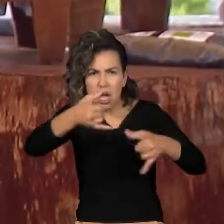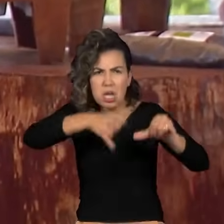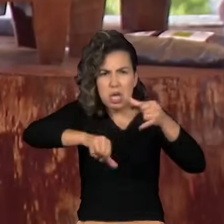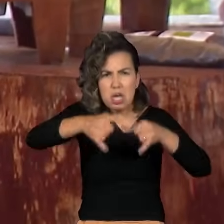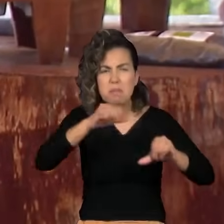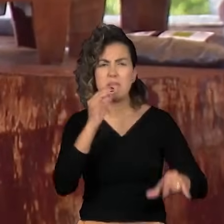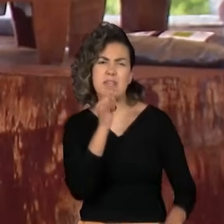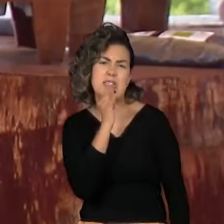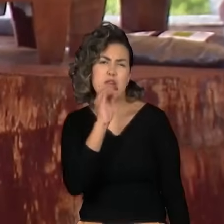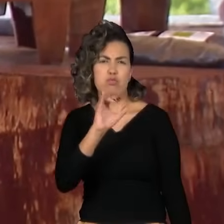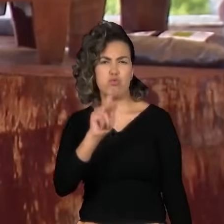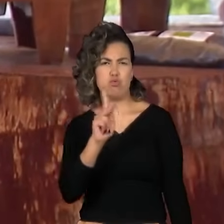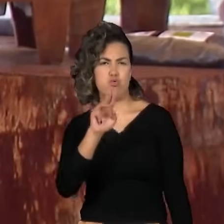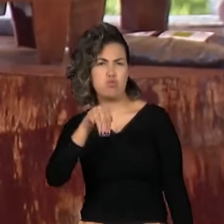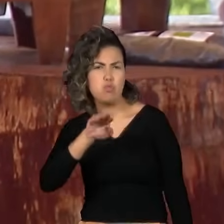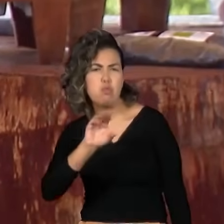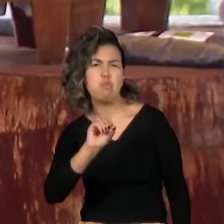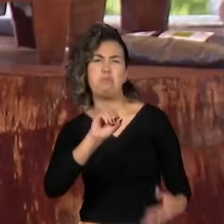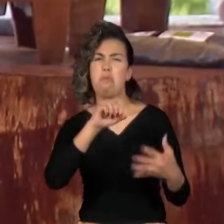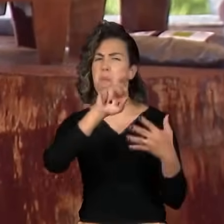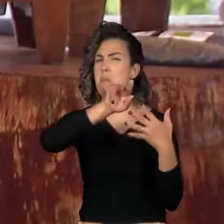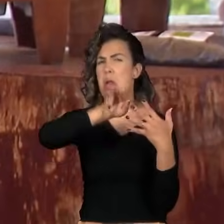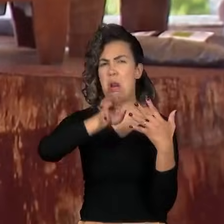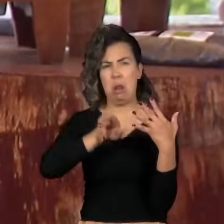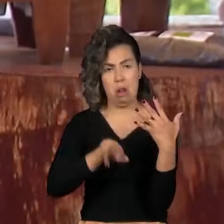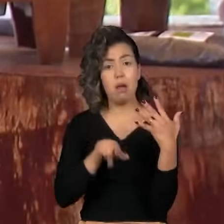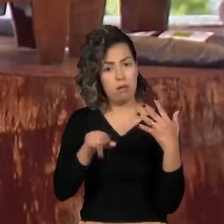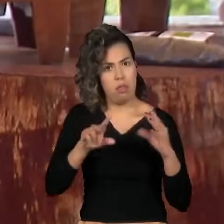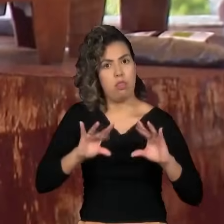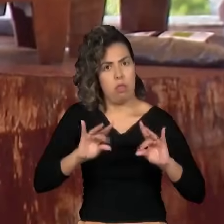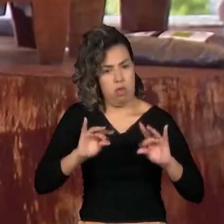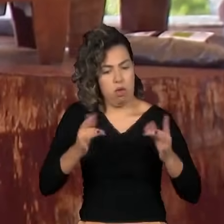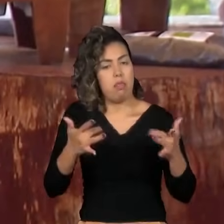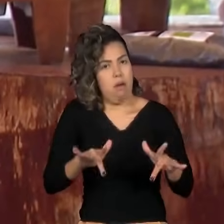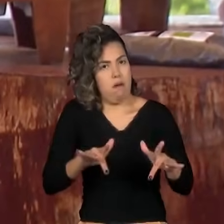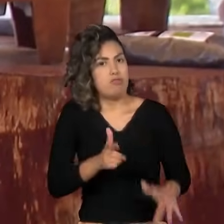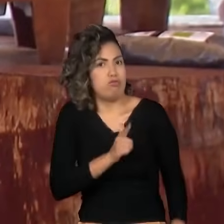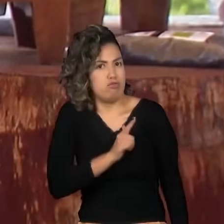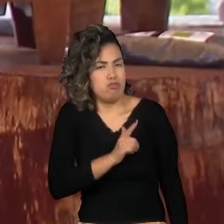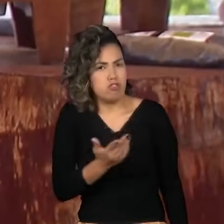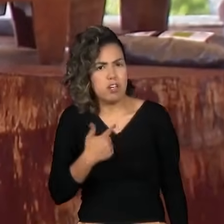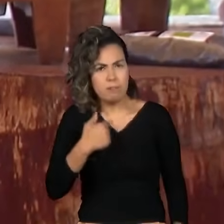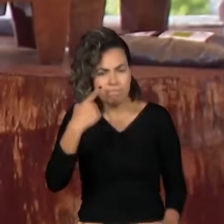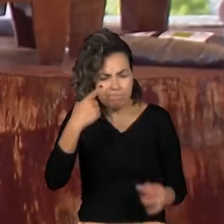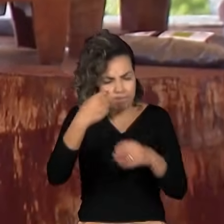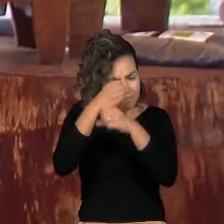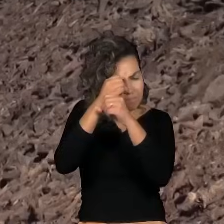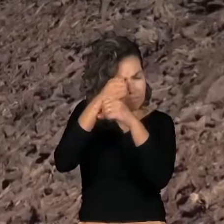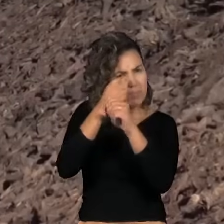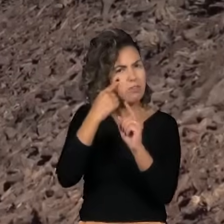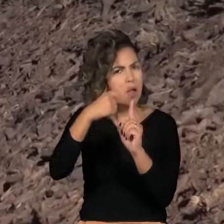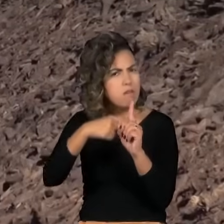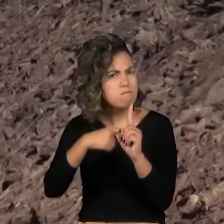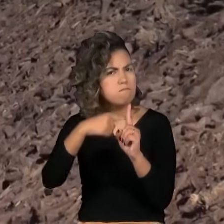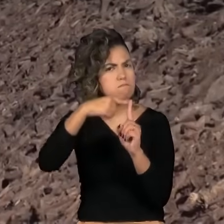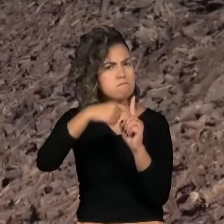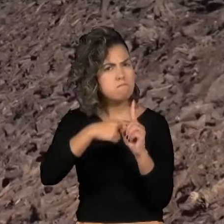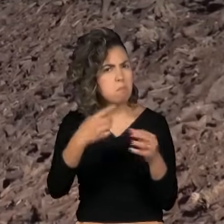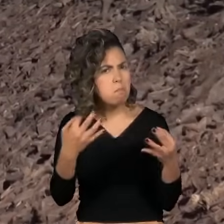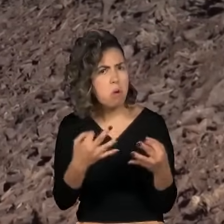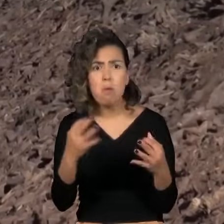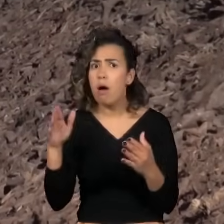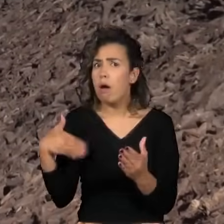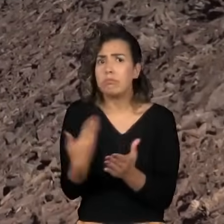crômio, níquel, todos os metais pesados que o lodo pode conter, né? Para ver se estão em níveis adequados. Até agora não teve